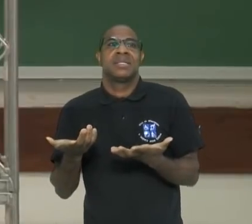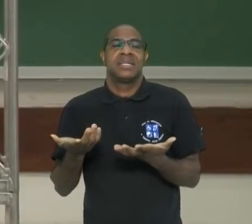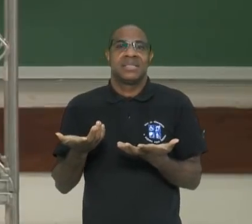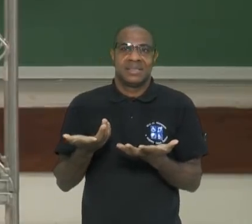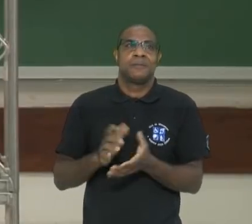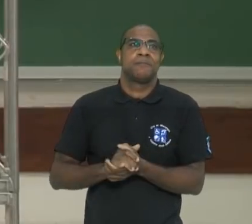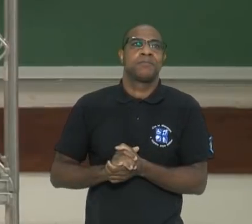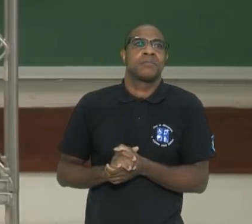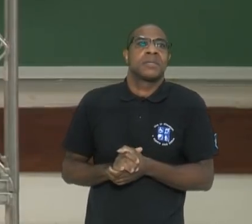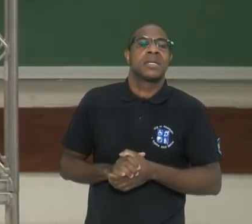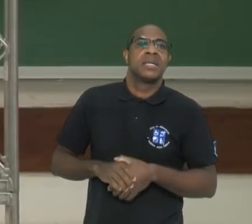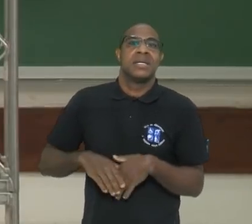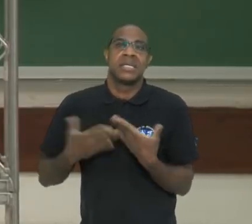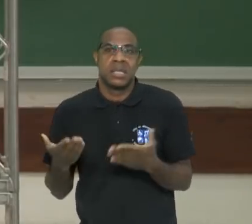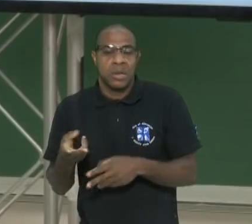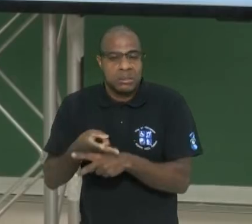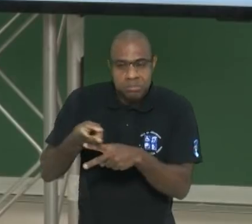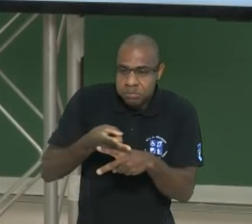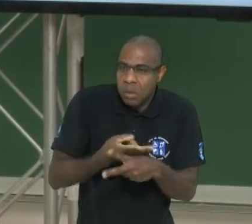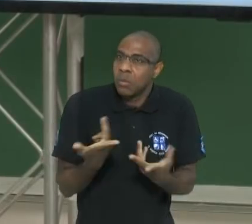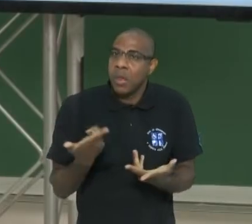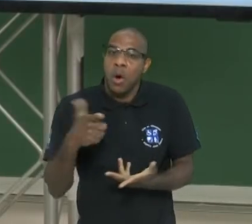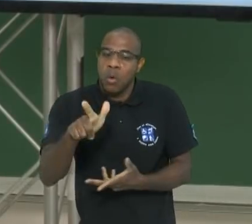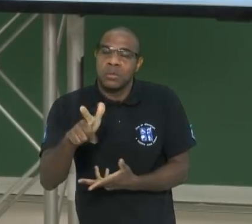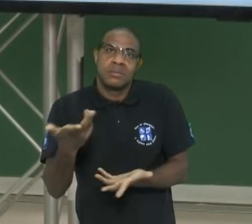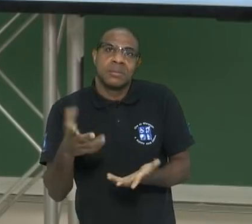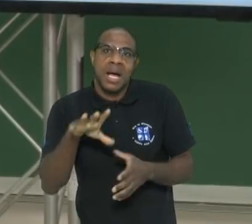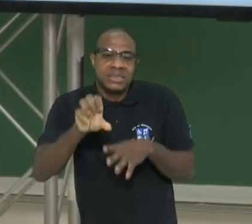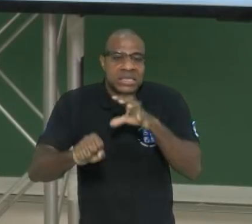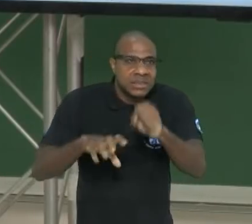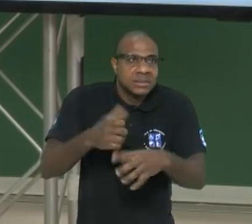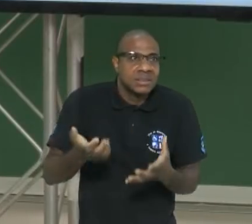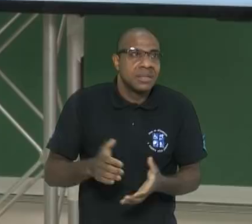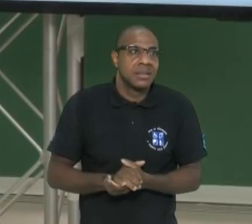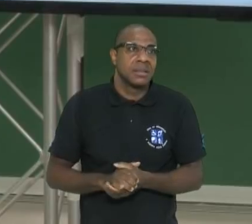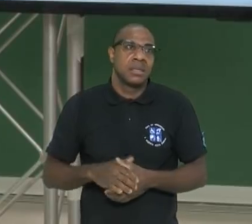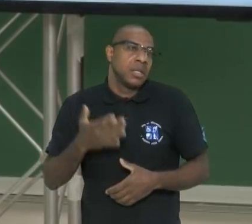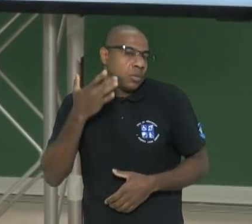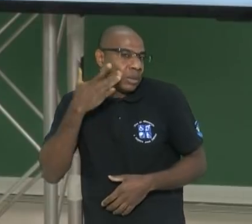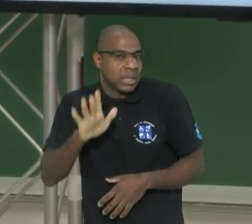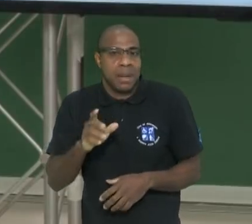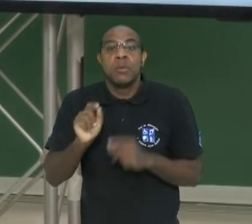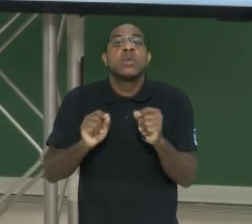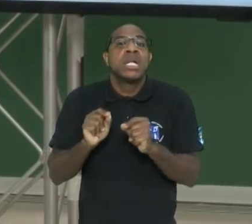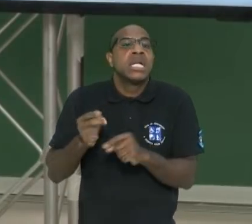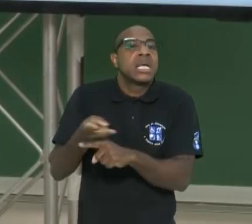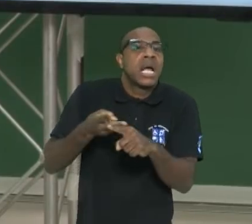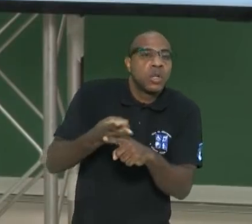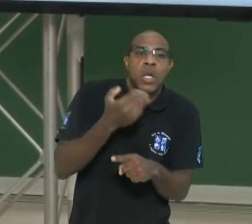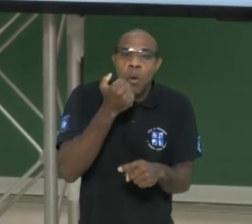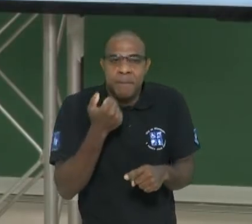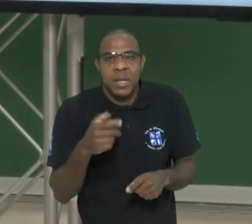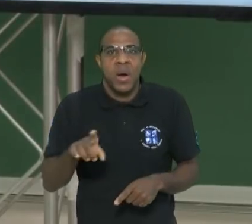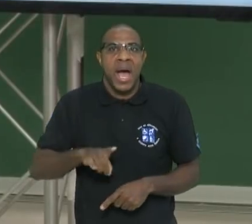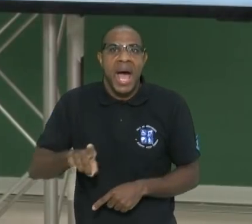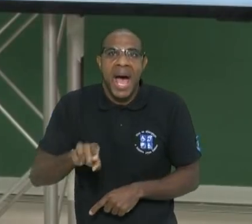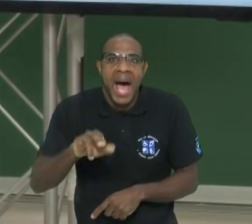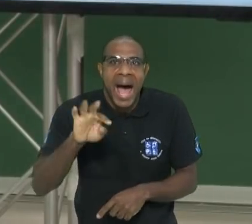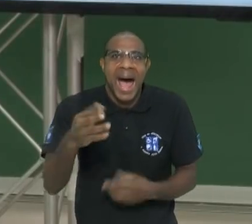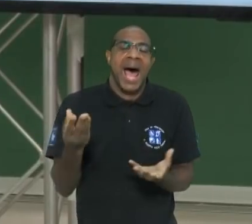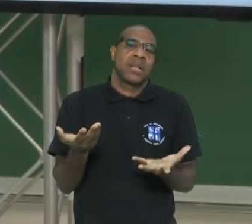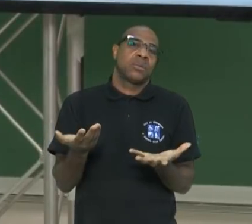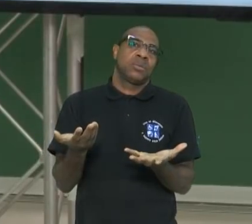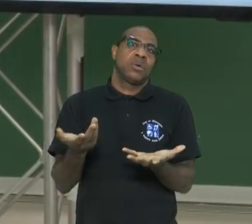o toxoplasma. E aí, quando ele volta para casa, você não vai saber se ele caçou ou não na rua, se ele está contaminado ou não.